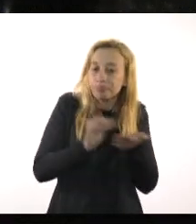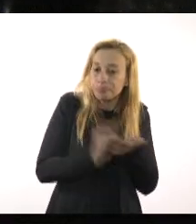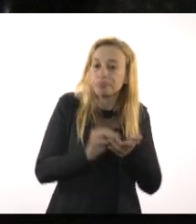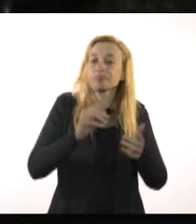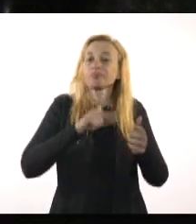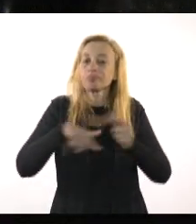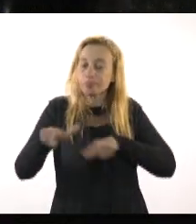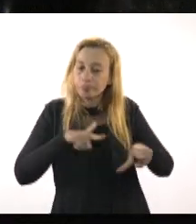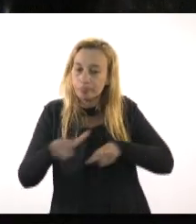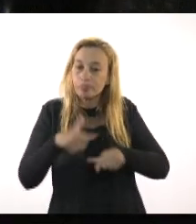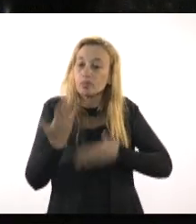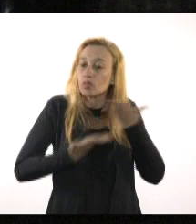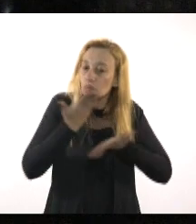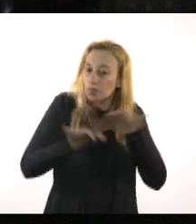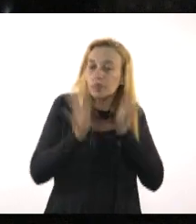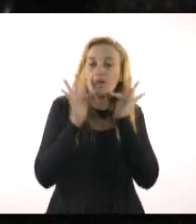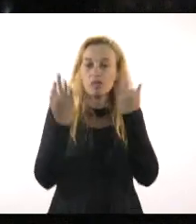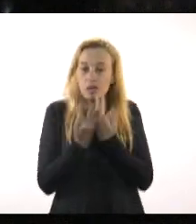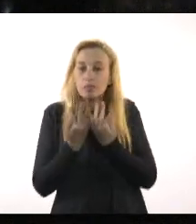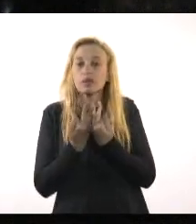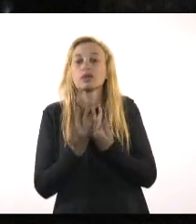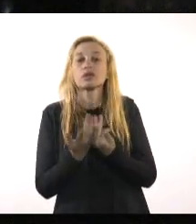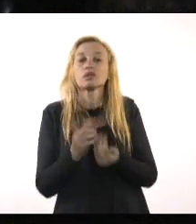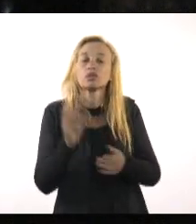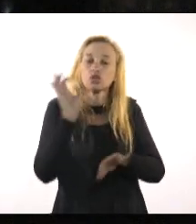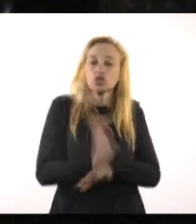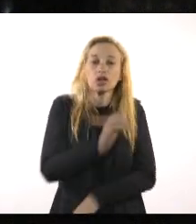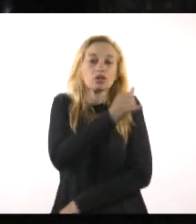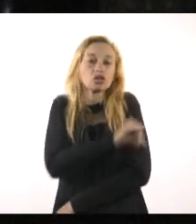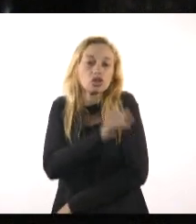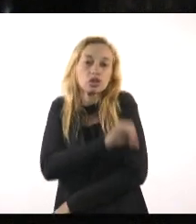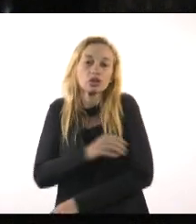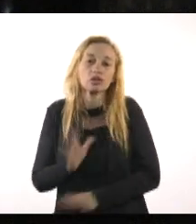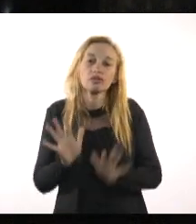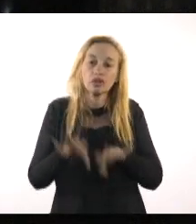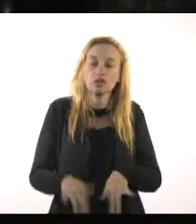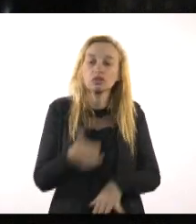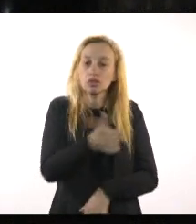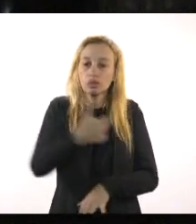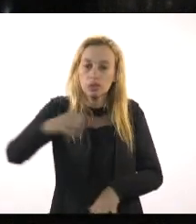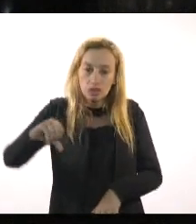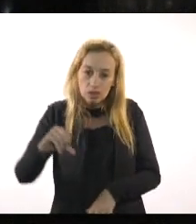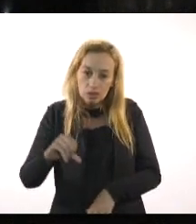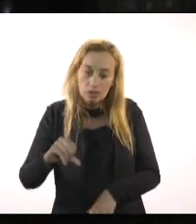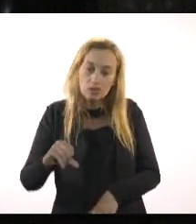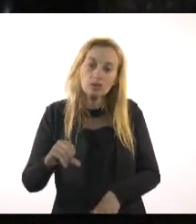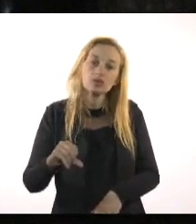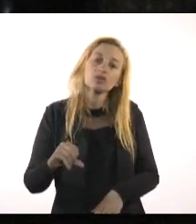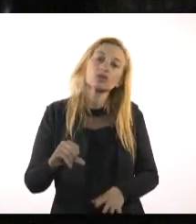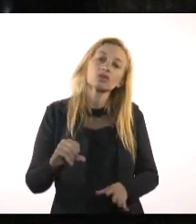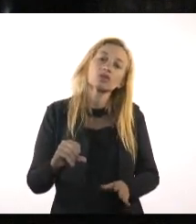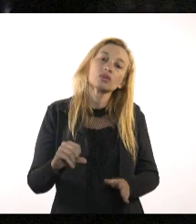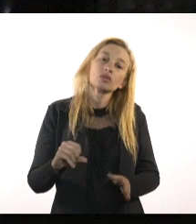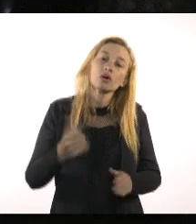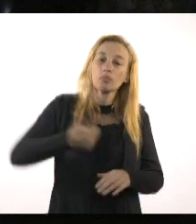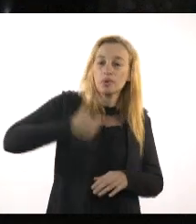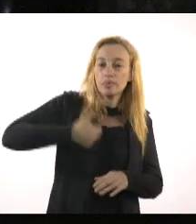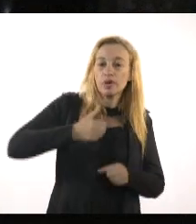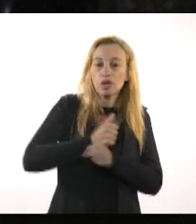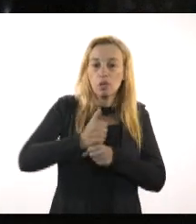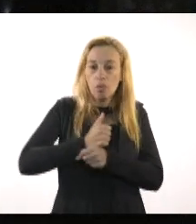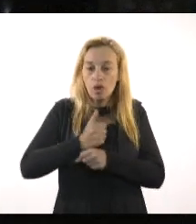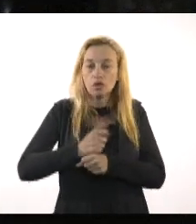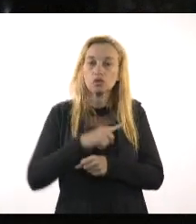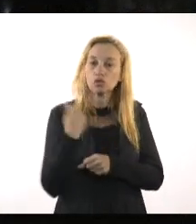as famílias, a providência, né? O estado do Rio de Janeiro terminou 2019, isso quer dizer o primeiro ano do